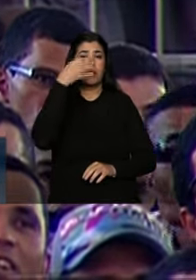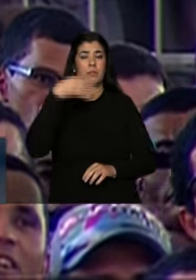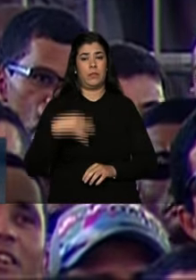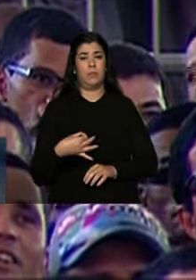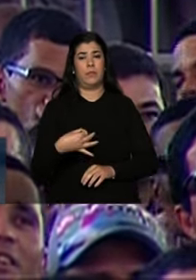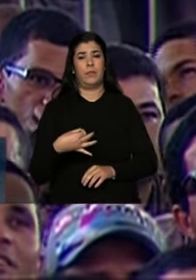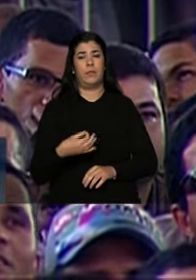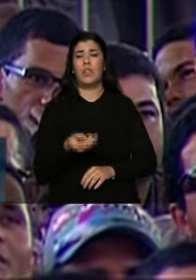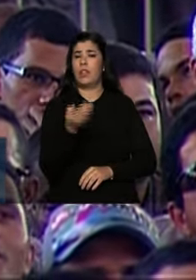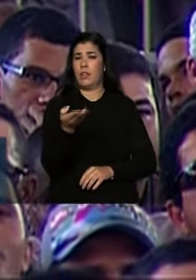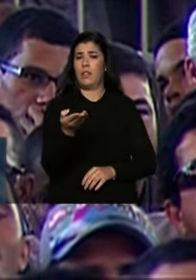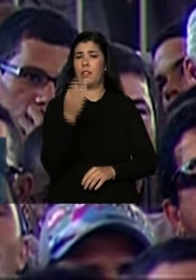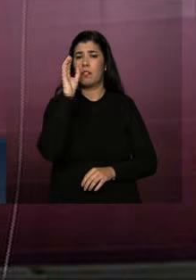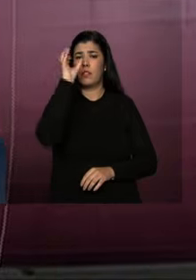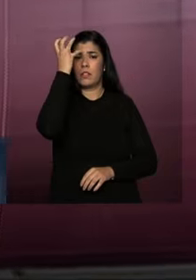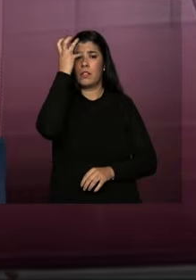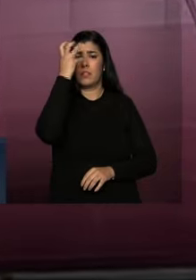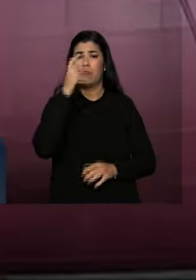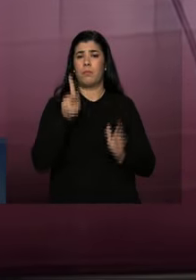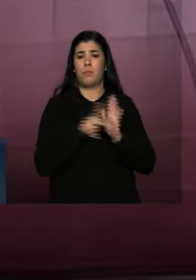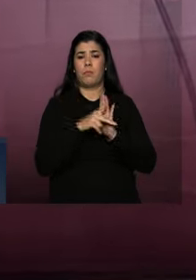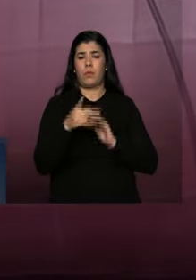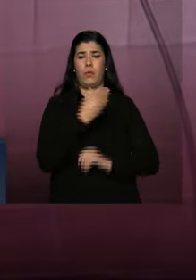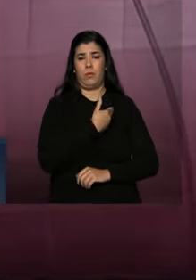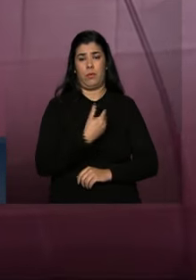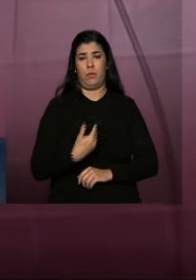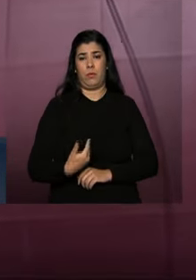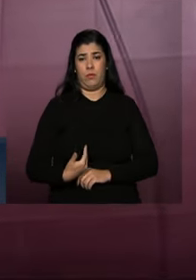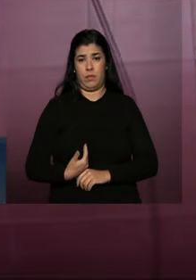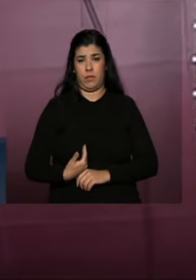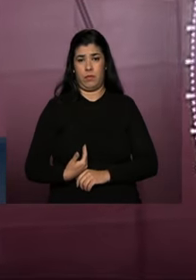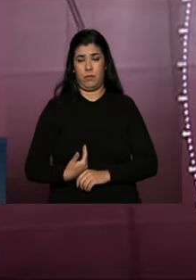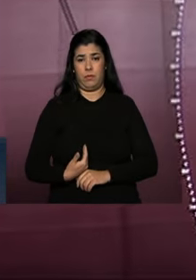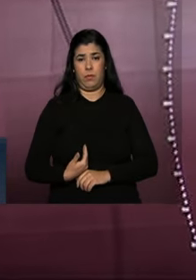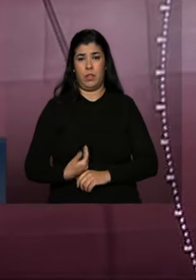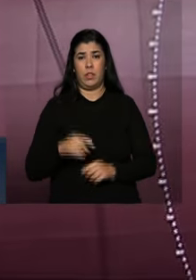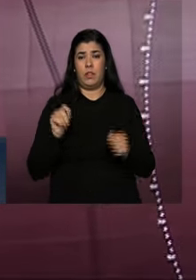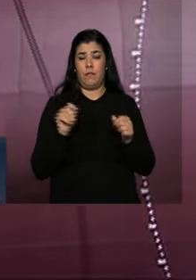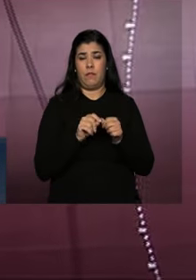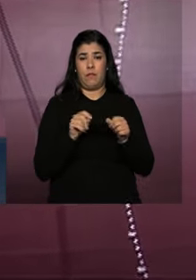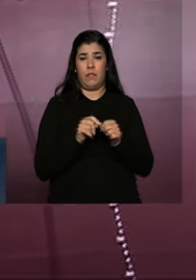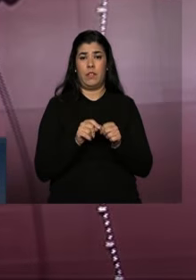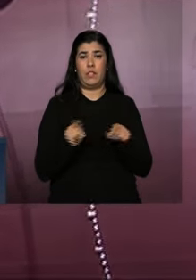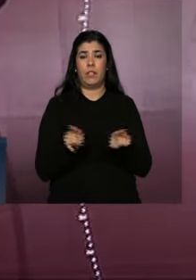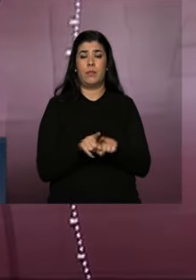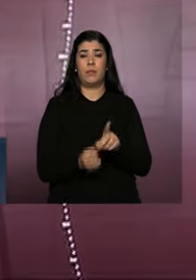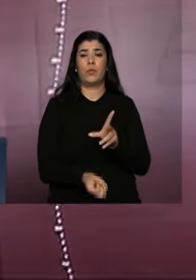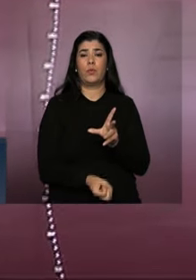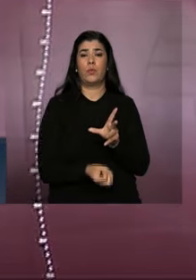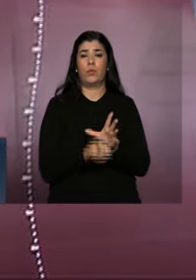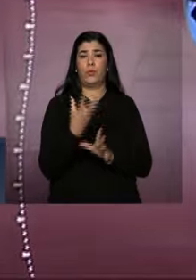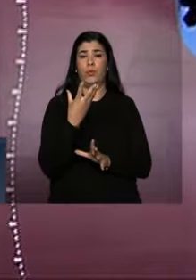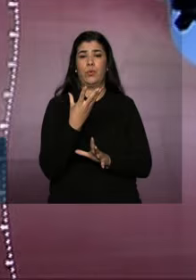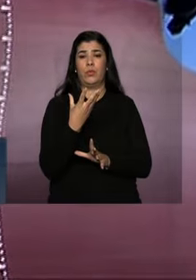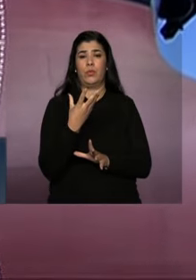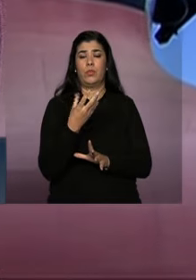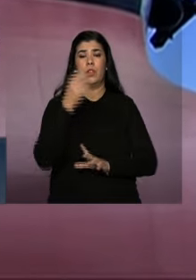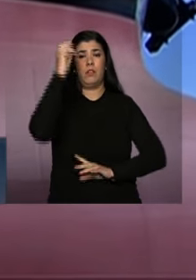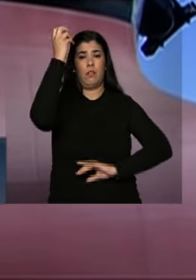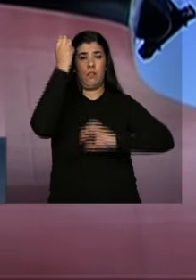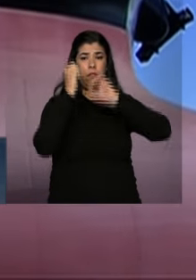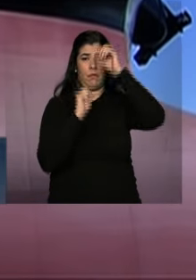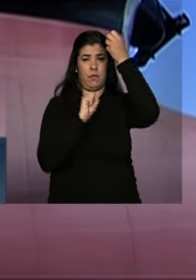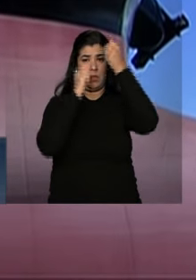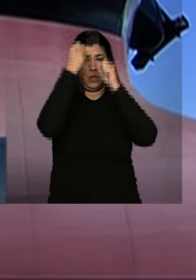de uma decisão de governo, de uma decisão de fazer renascer a